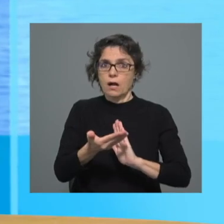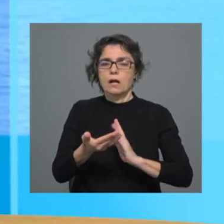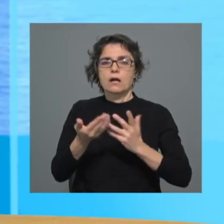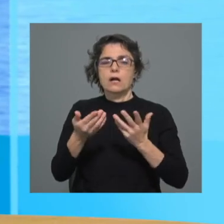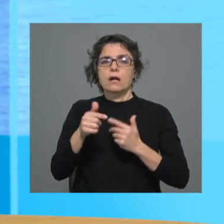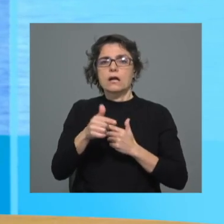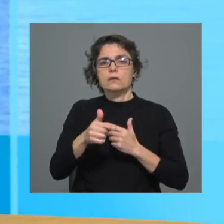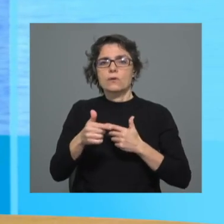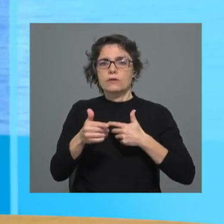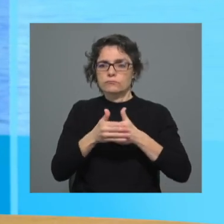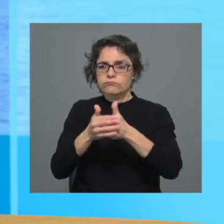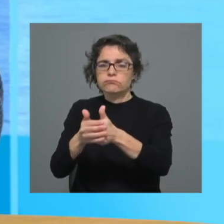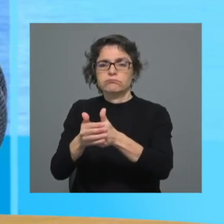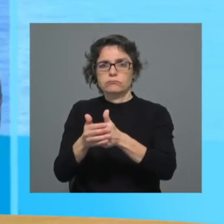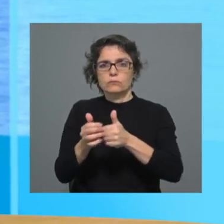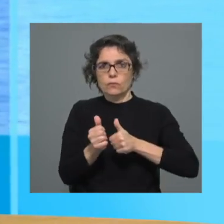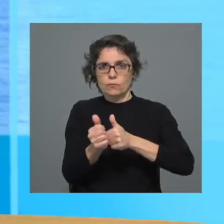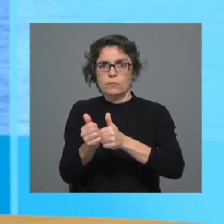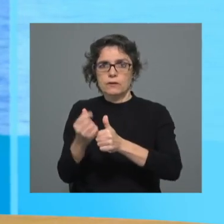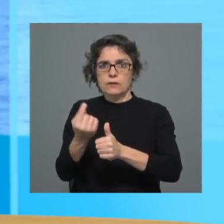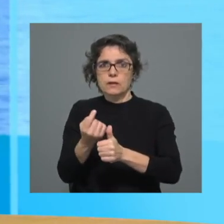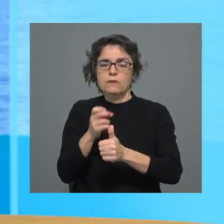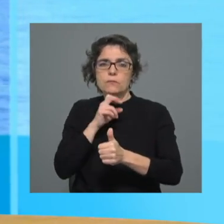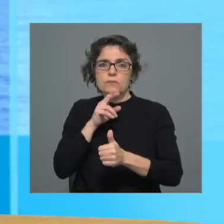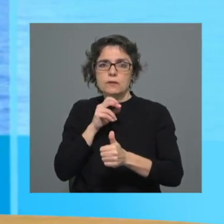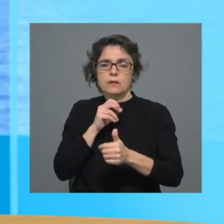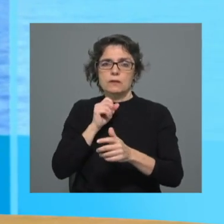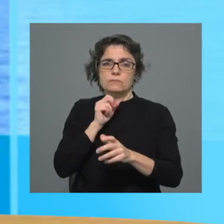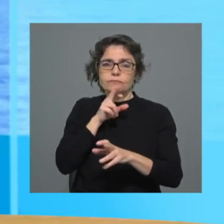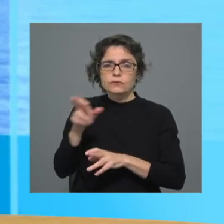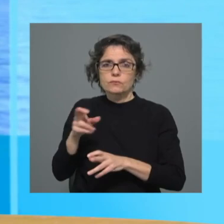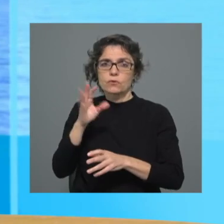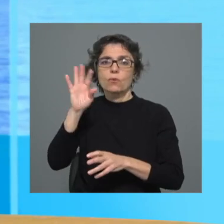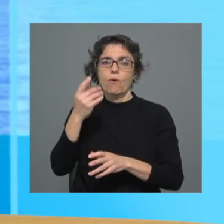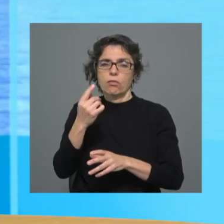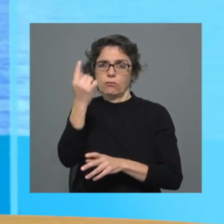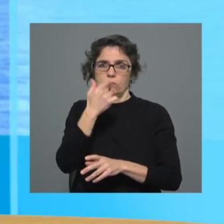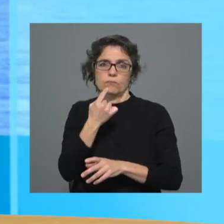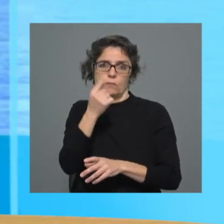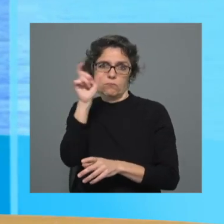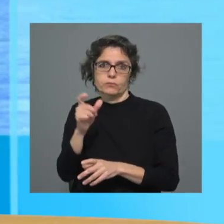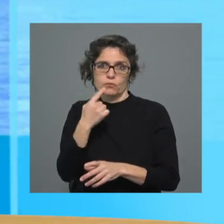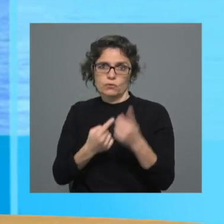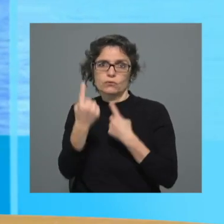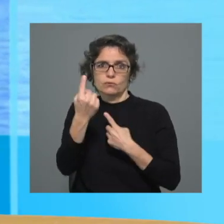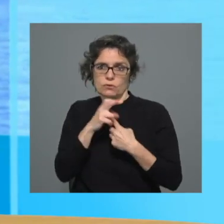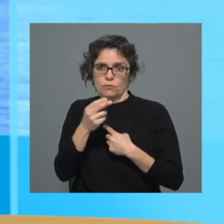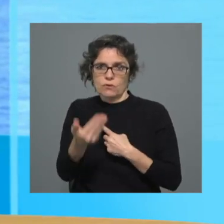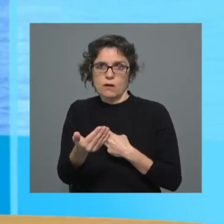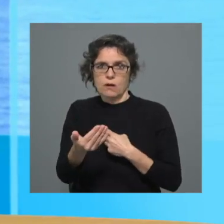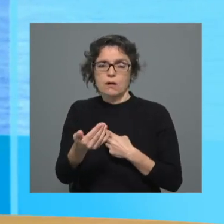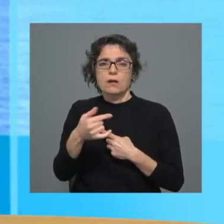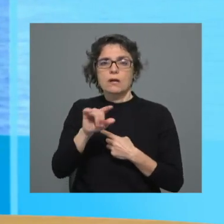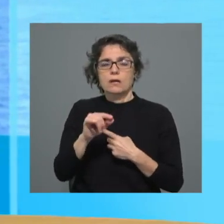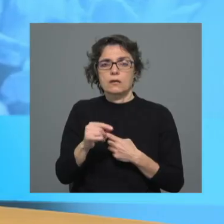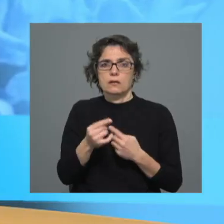fluxo de resposta às denúncias que chegam, e é isso que se espera dos responsáveis que as